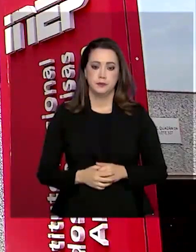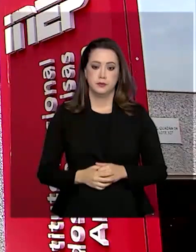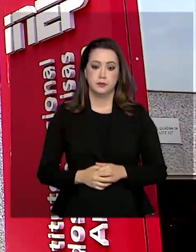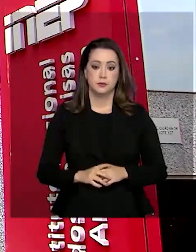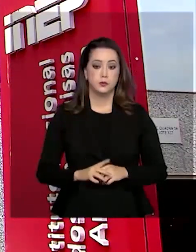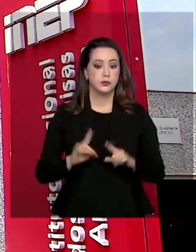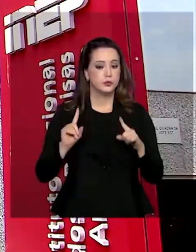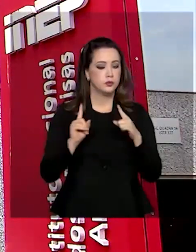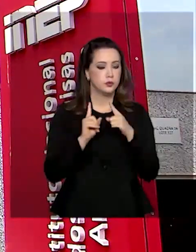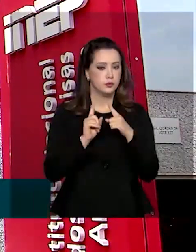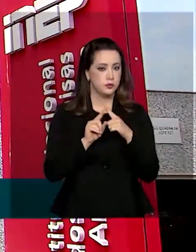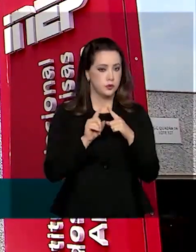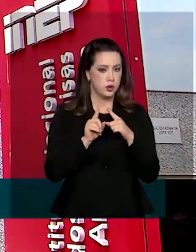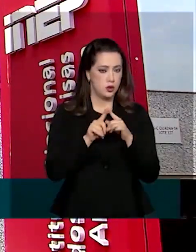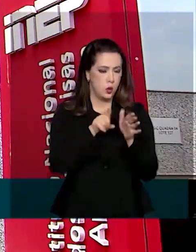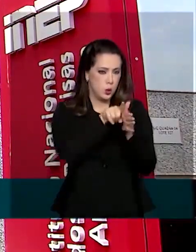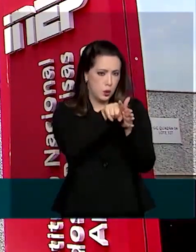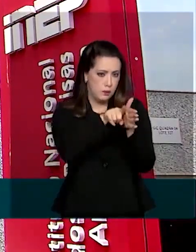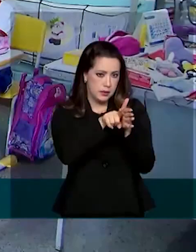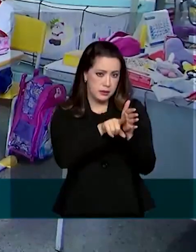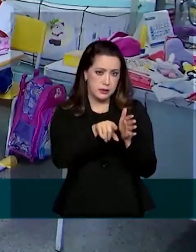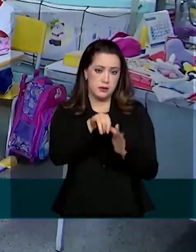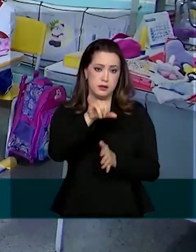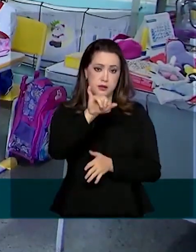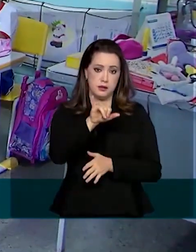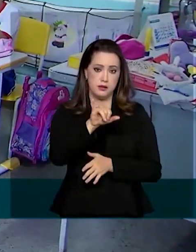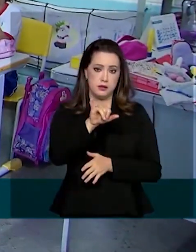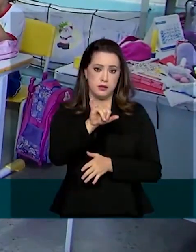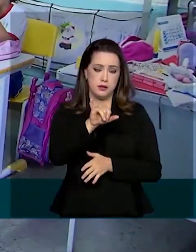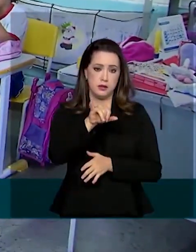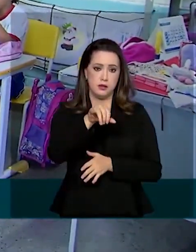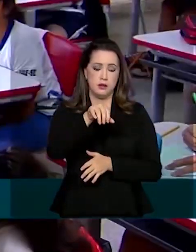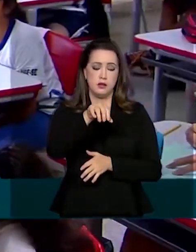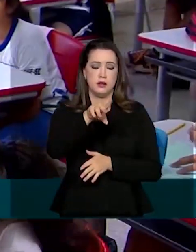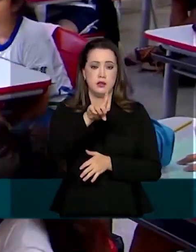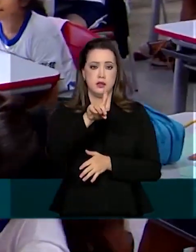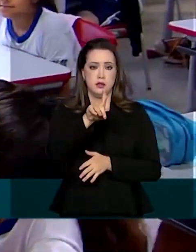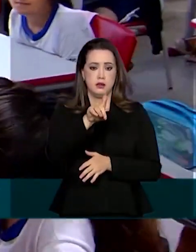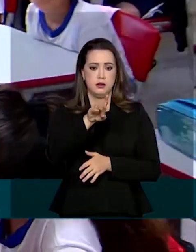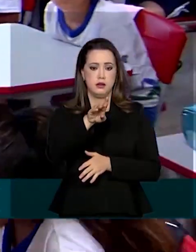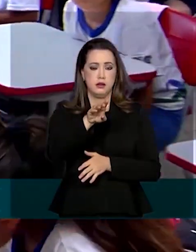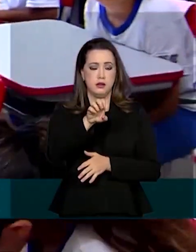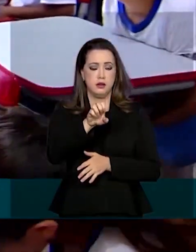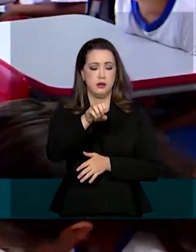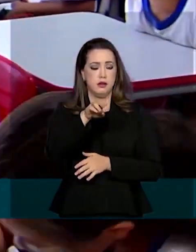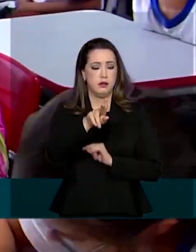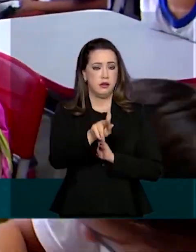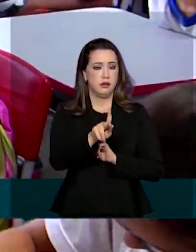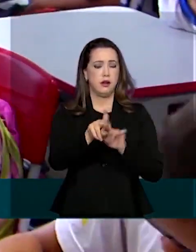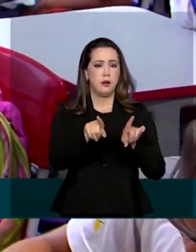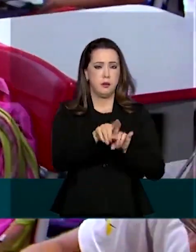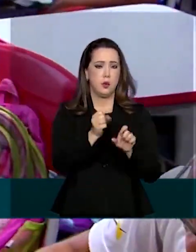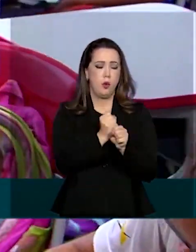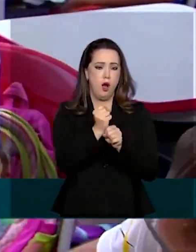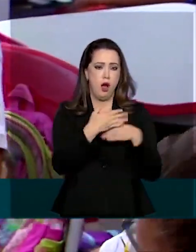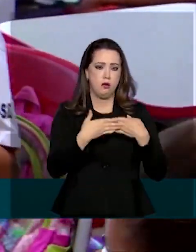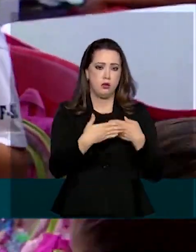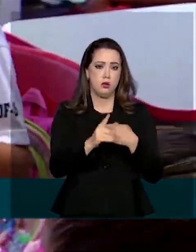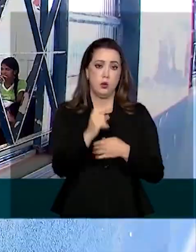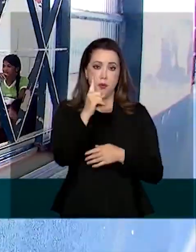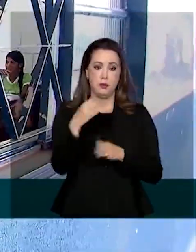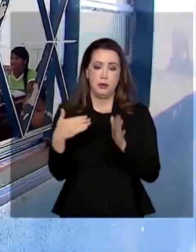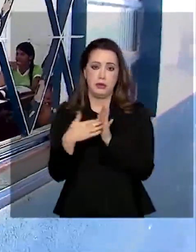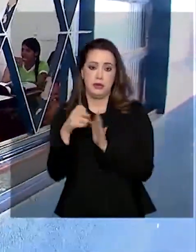é o índice que mede a qualidade do aprendizado nacional e estabelece metas para a melhoria na